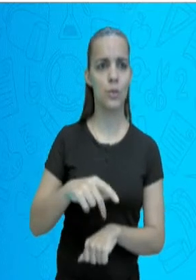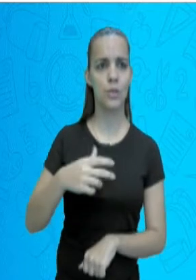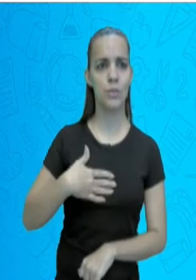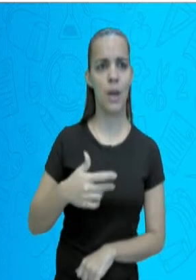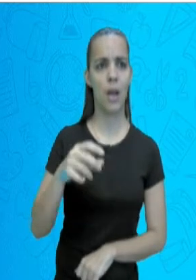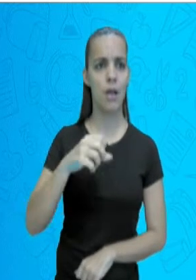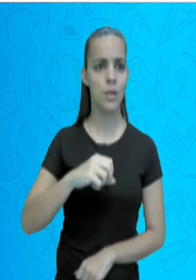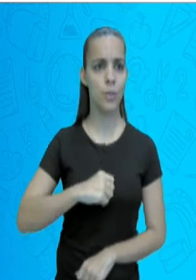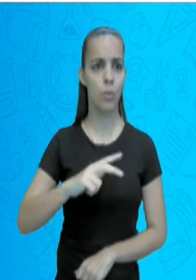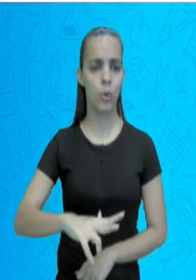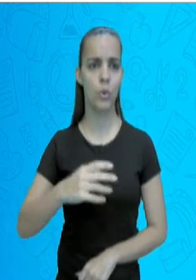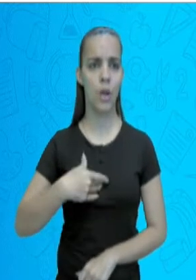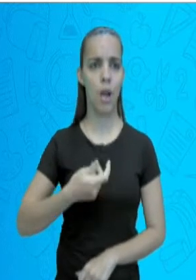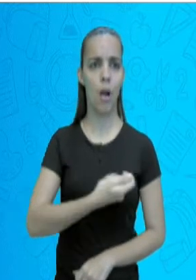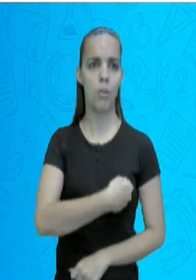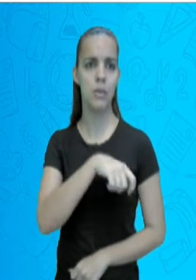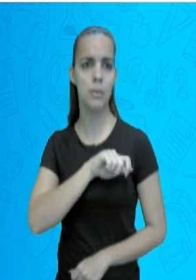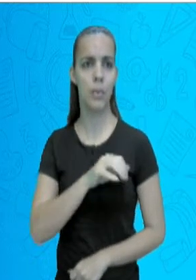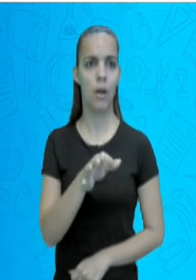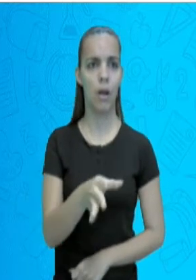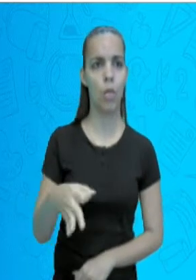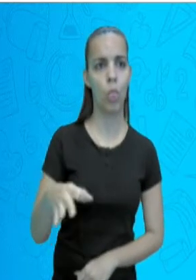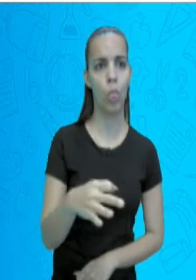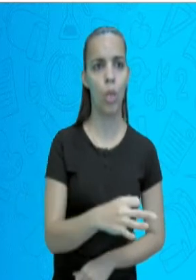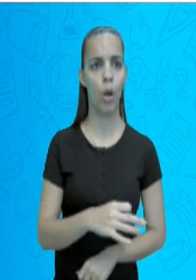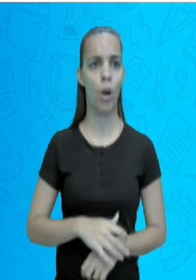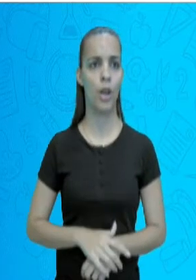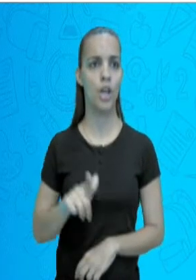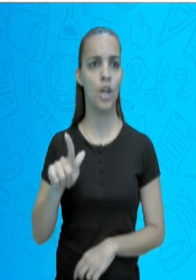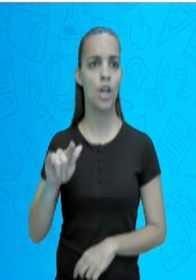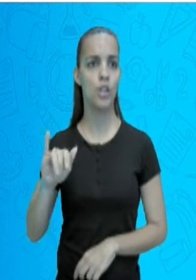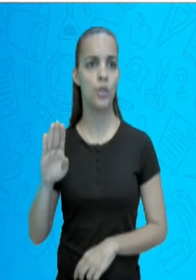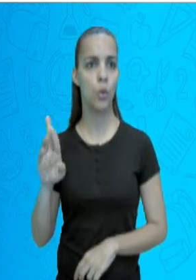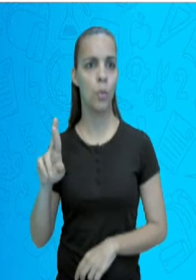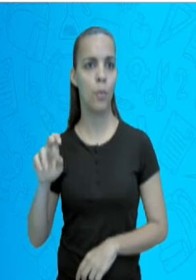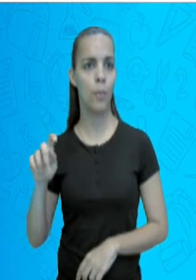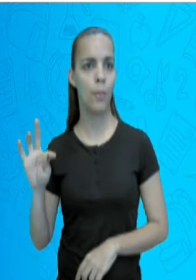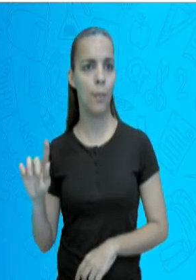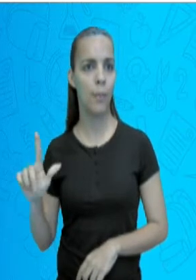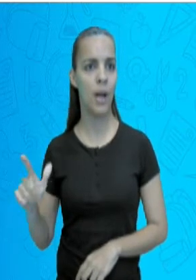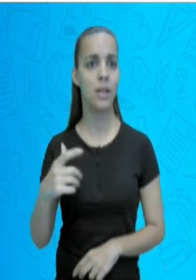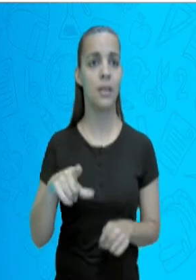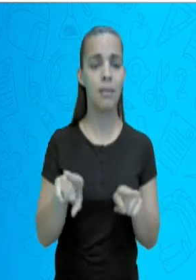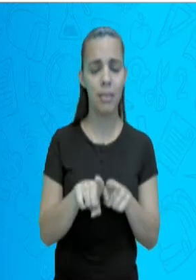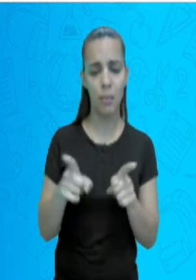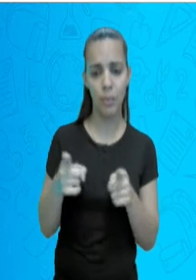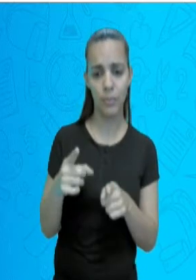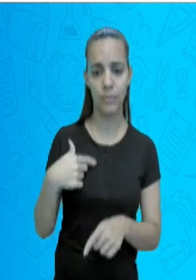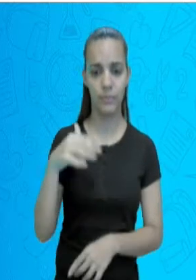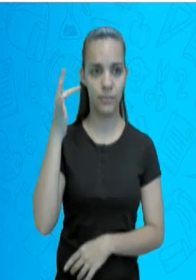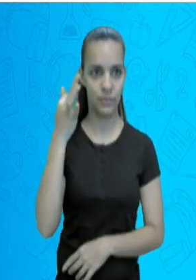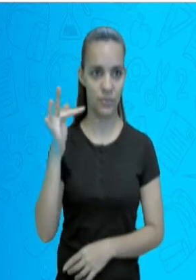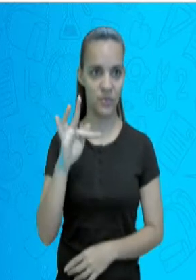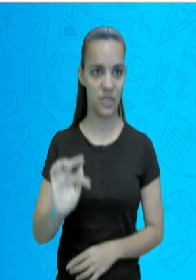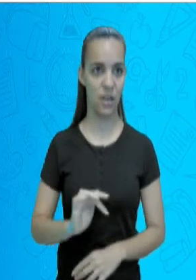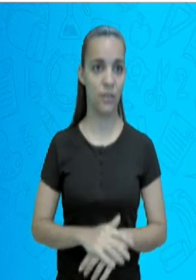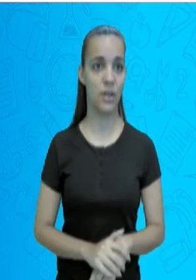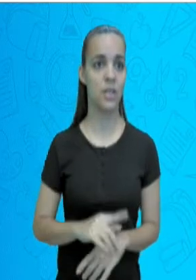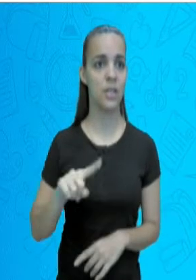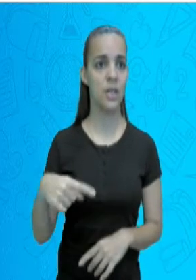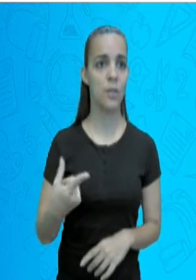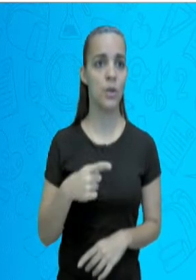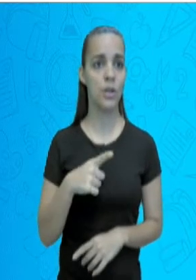Escandinávia, Suécia e Noruega, a Península da Jutlândia, Dinamarca,